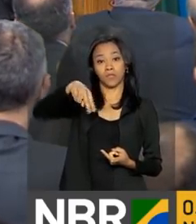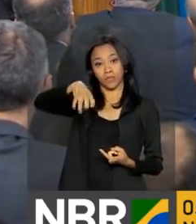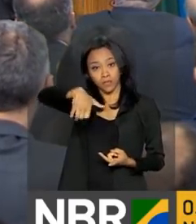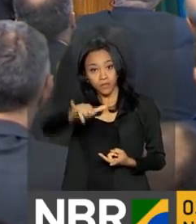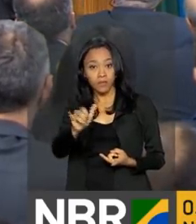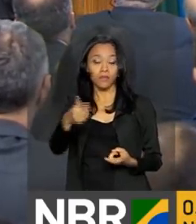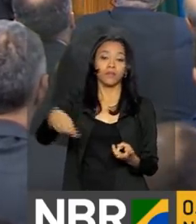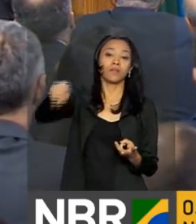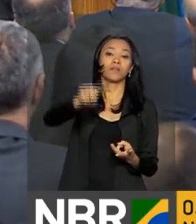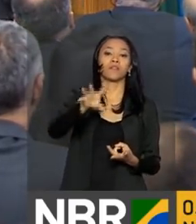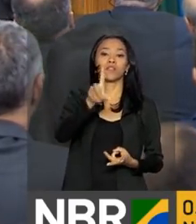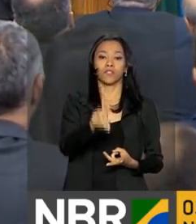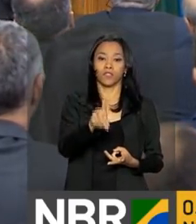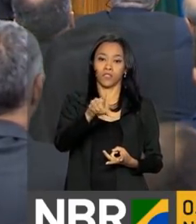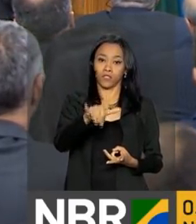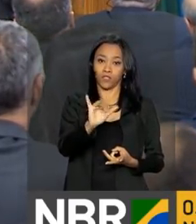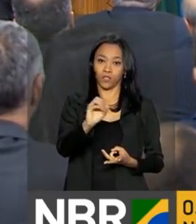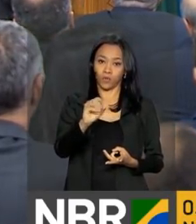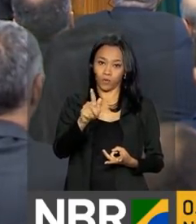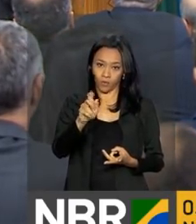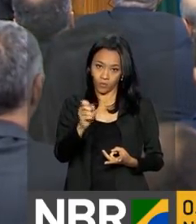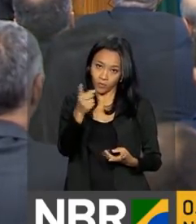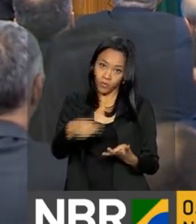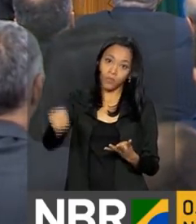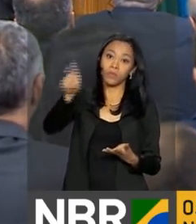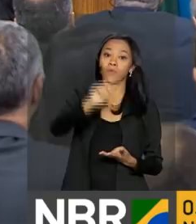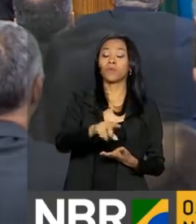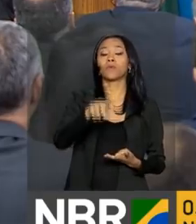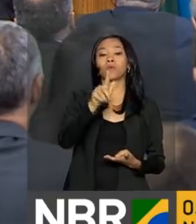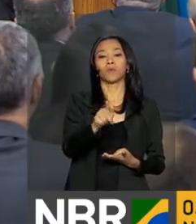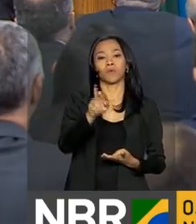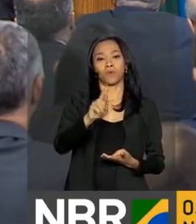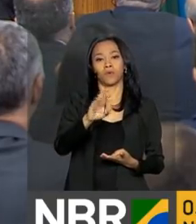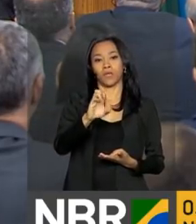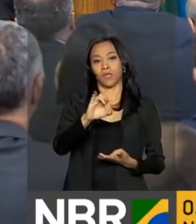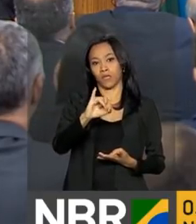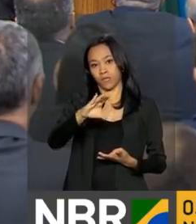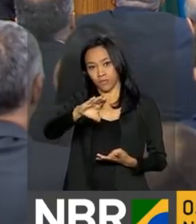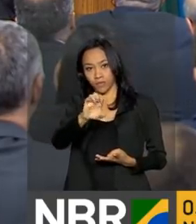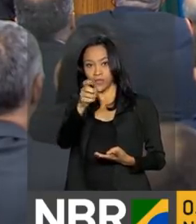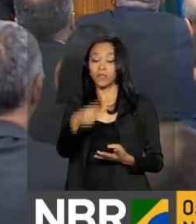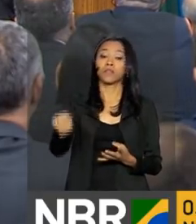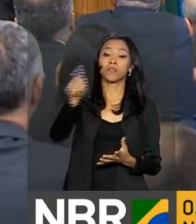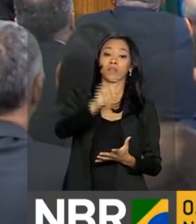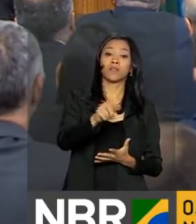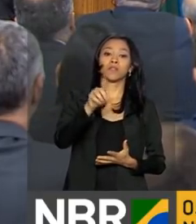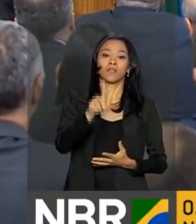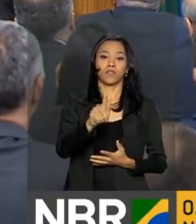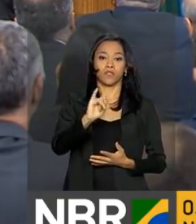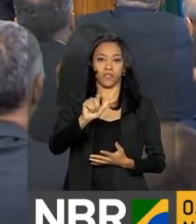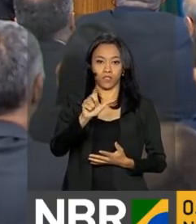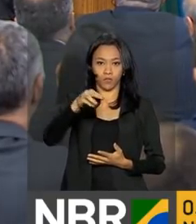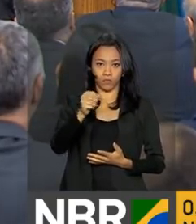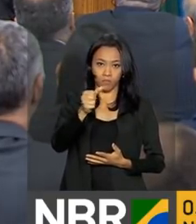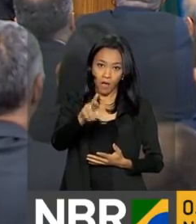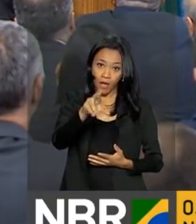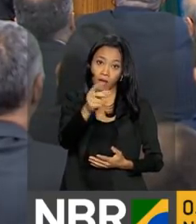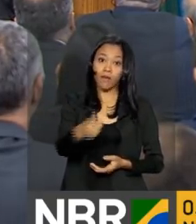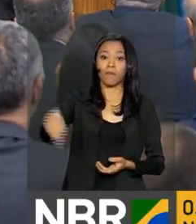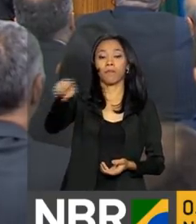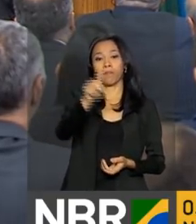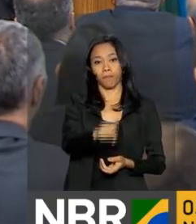carlos marun um cantora grace mendonça o gilmar mendes o dias